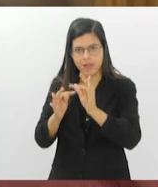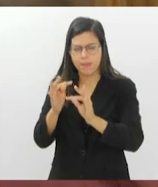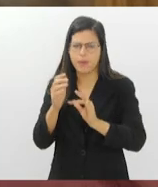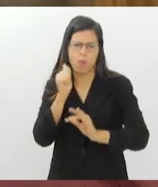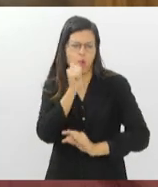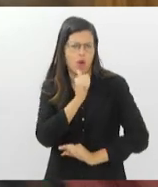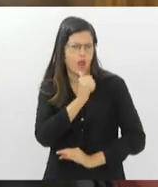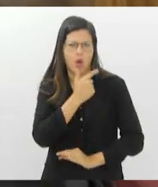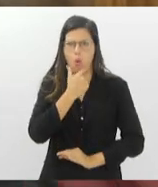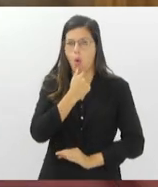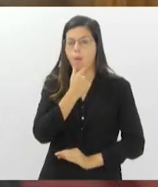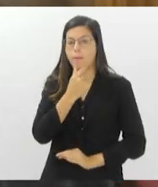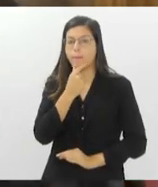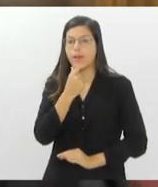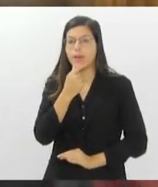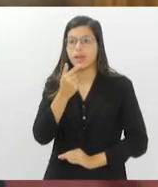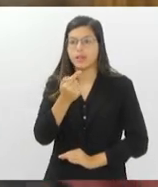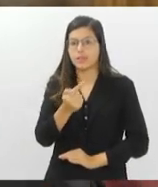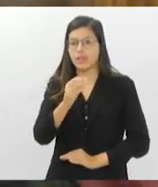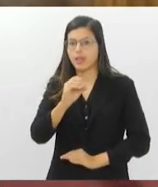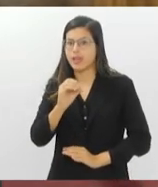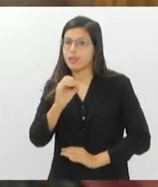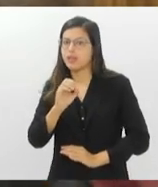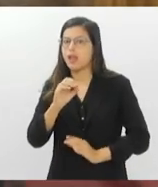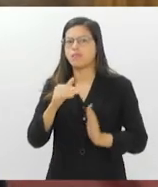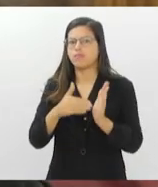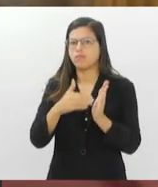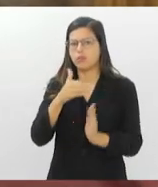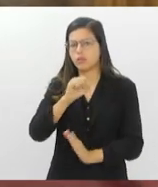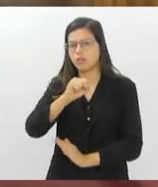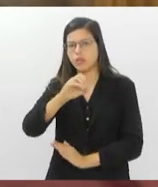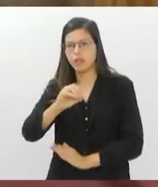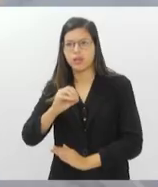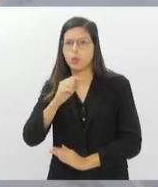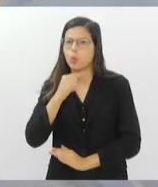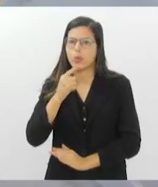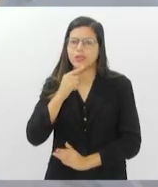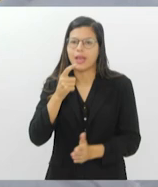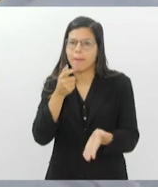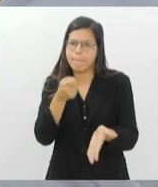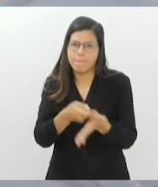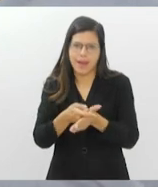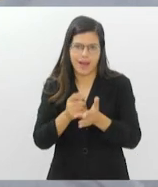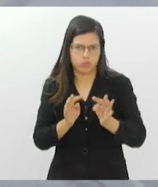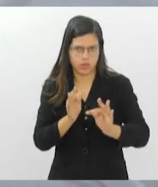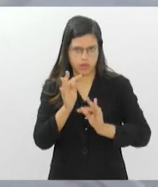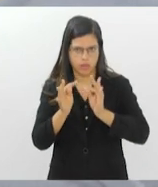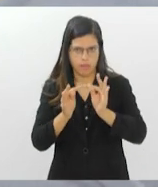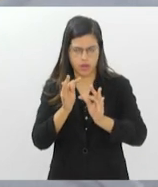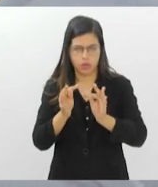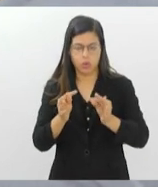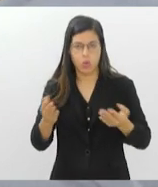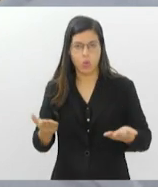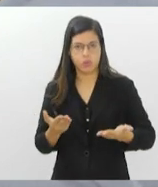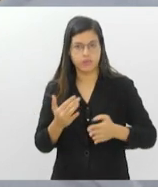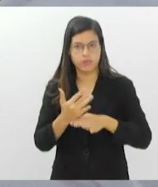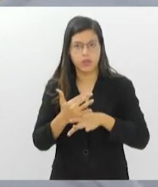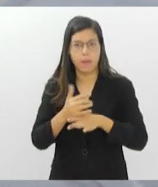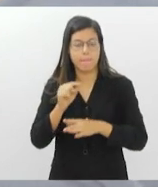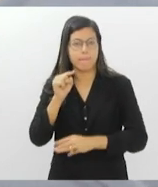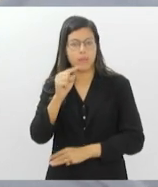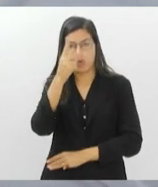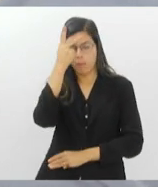ou seja homem, 70% a 80% não consegue pagar o tratamento. Hoje, na cidade, existem cerca de 1.000